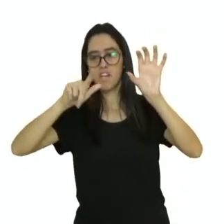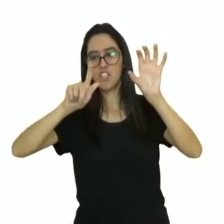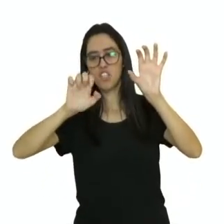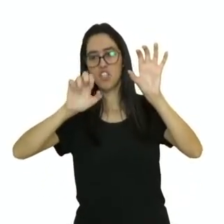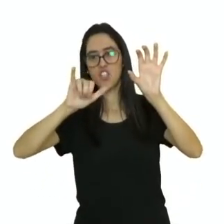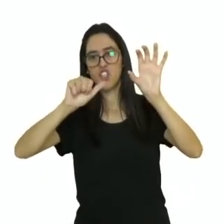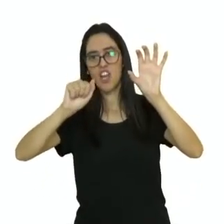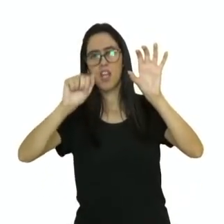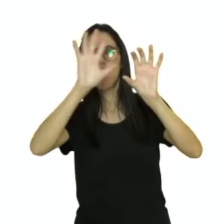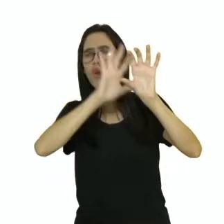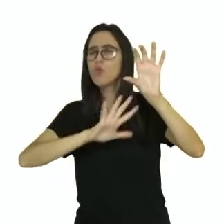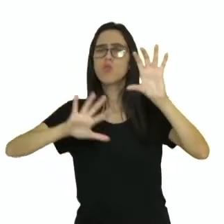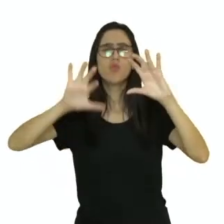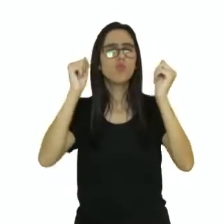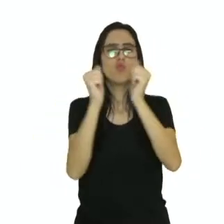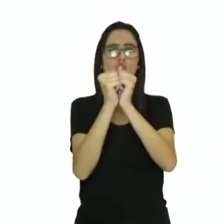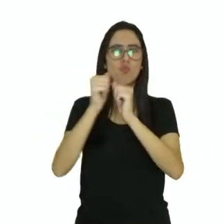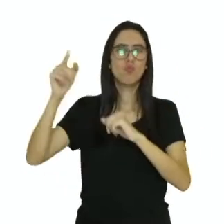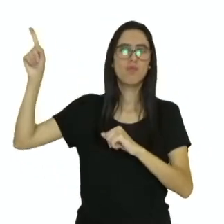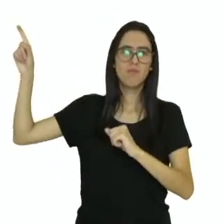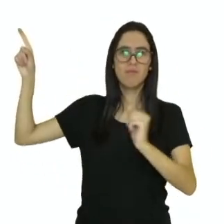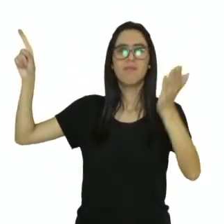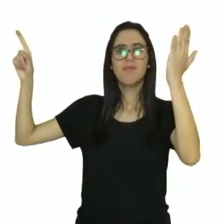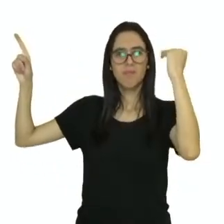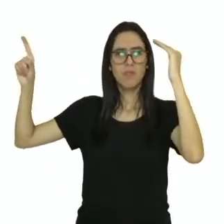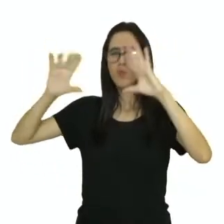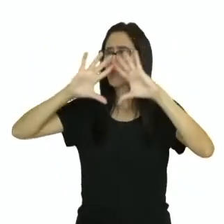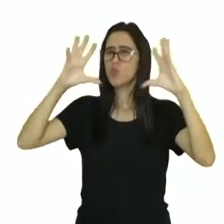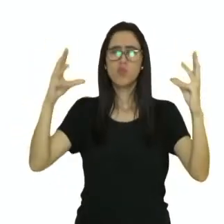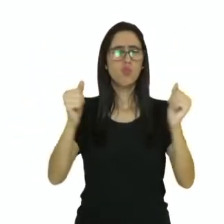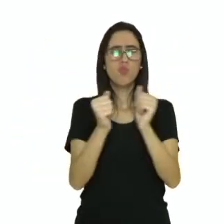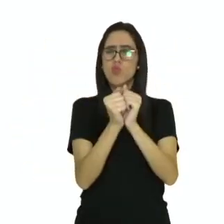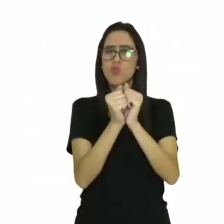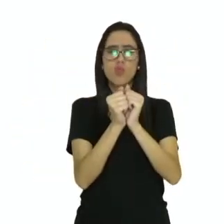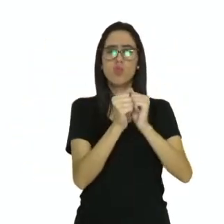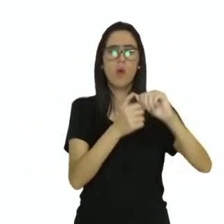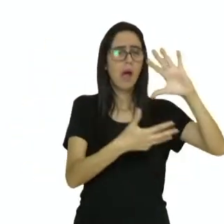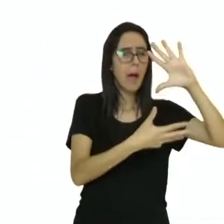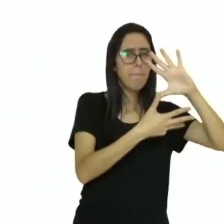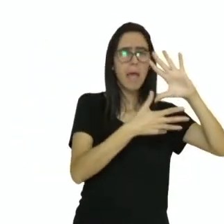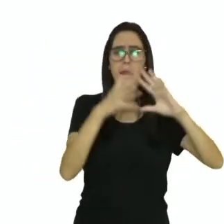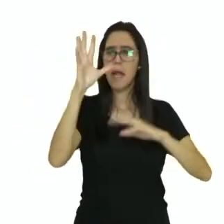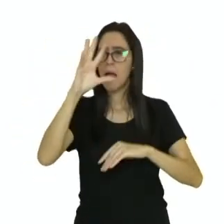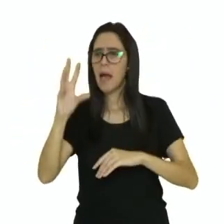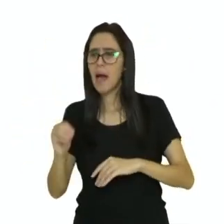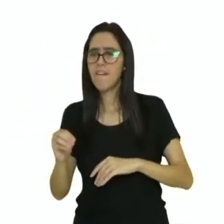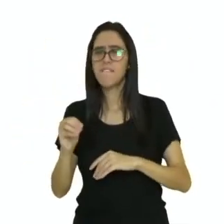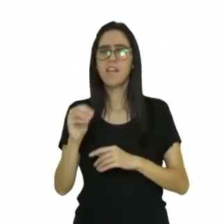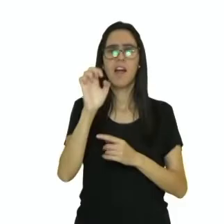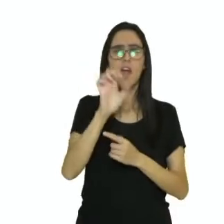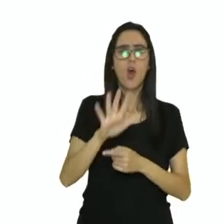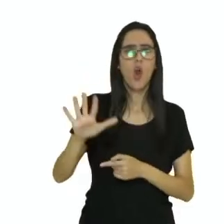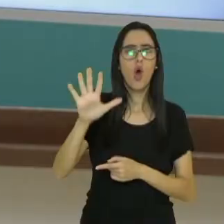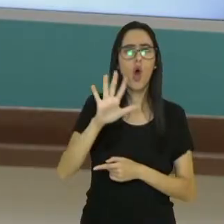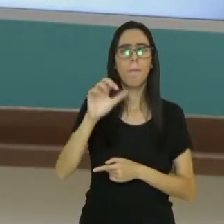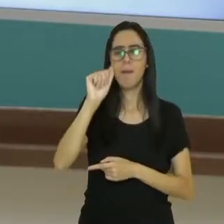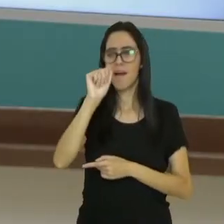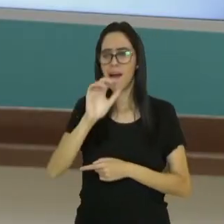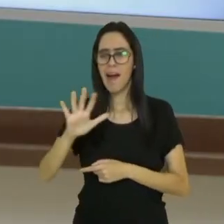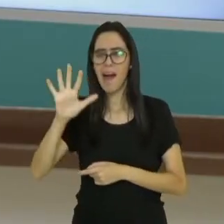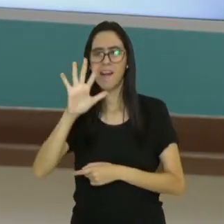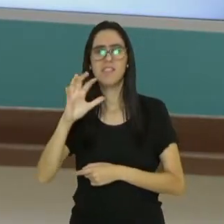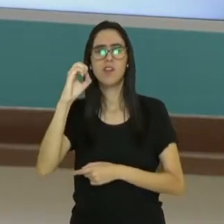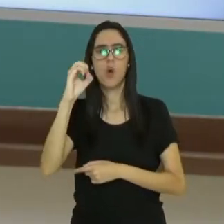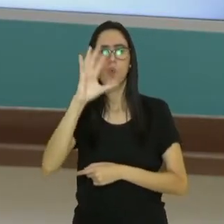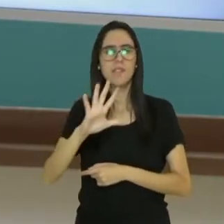era tudo junto. Era como se América, África, Europa, Ásia,